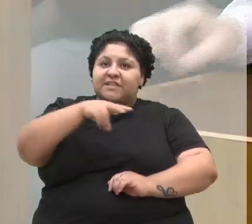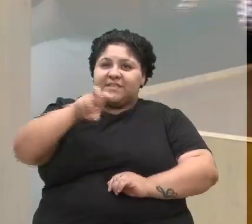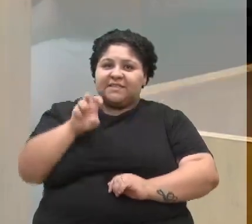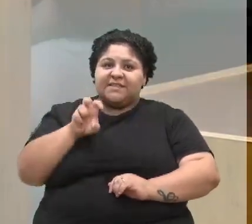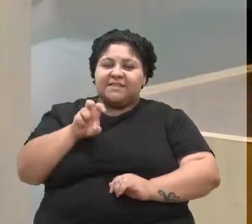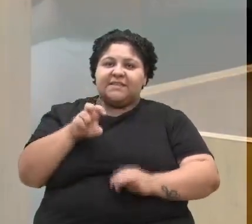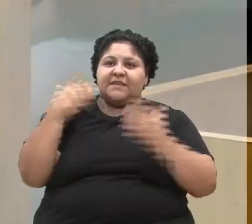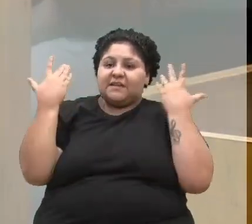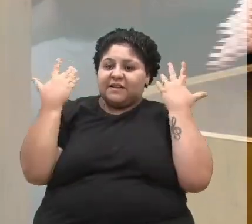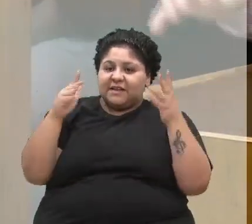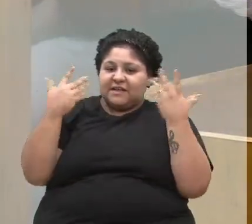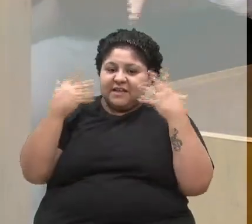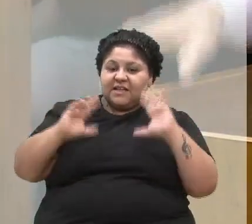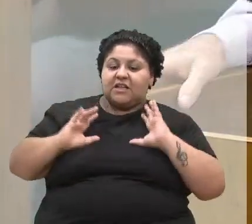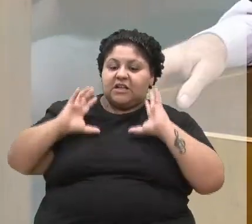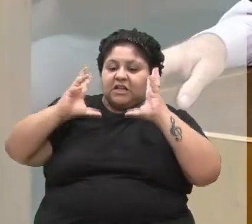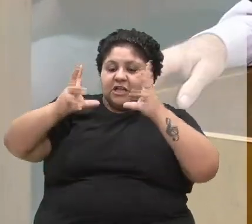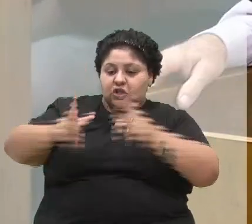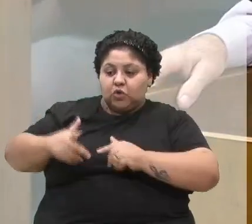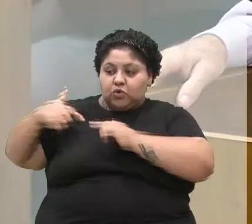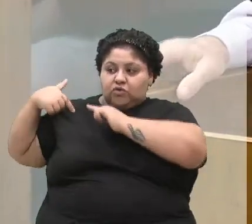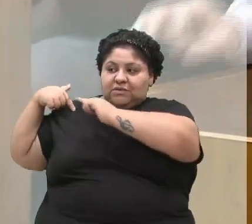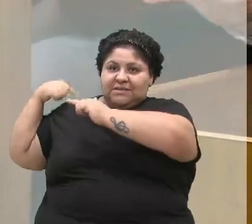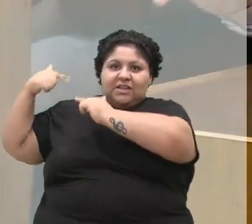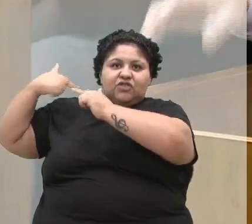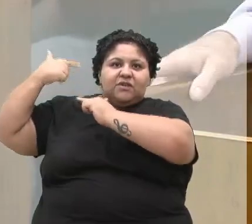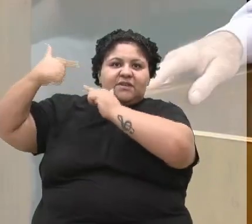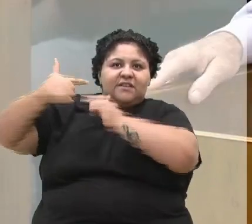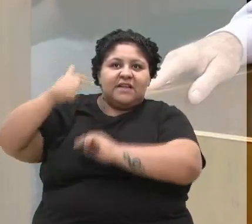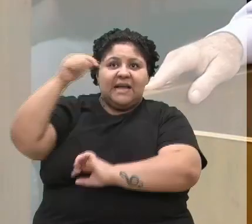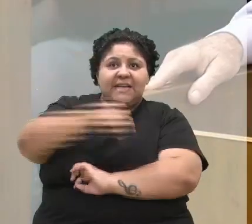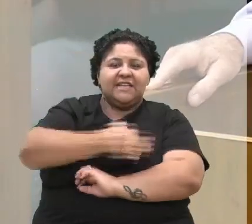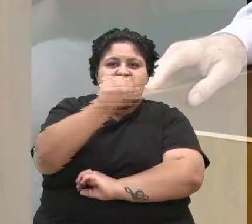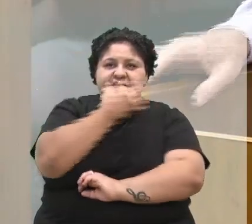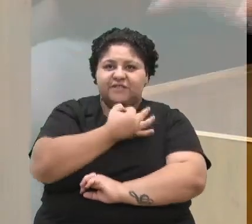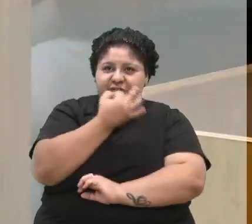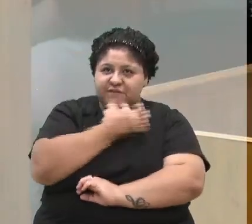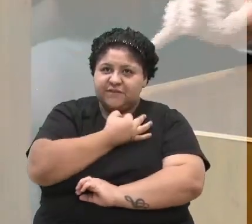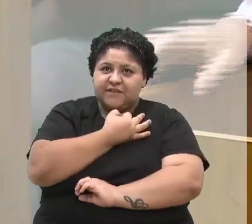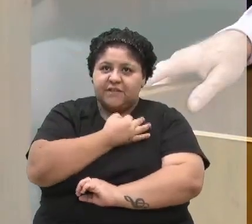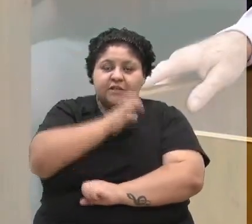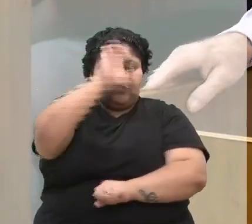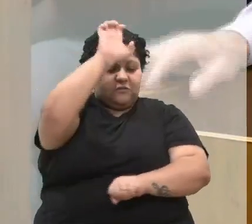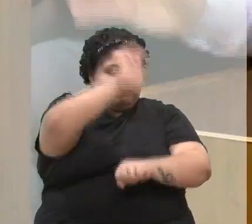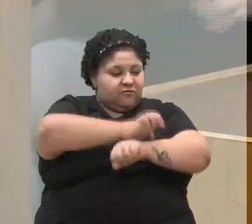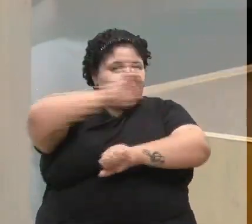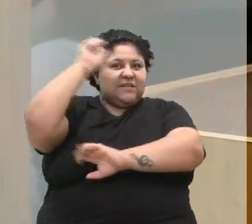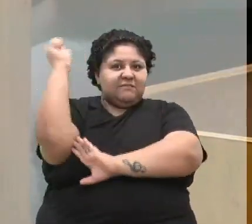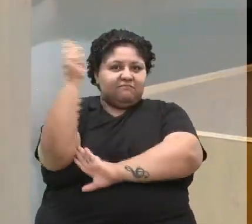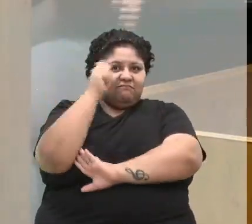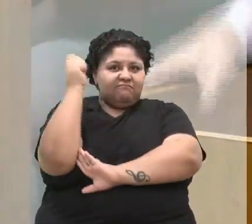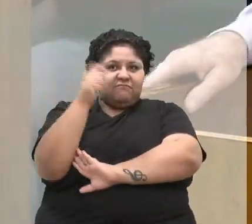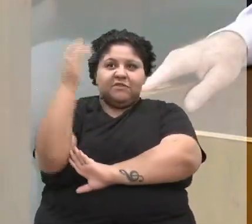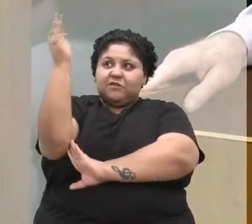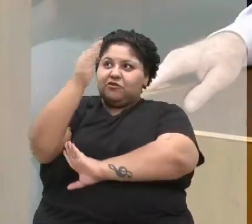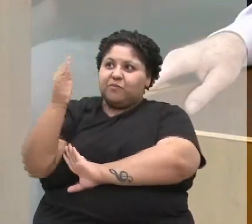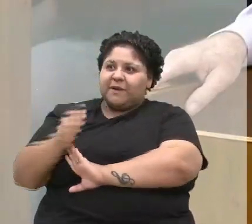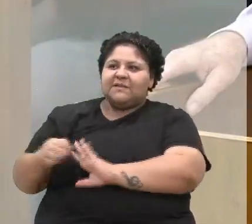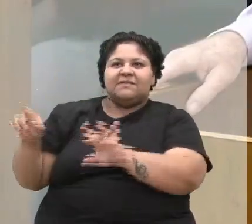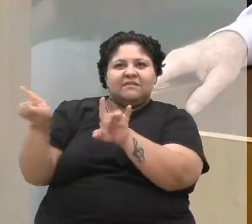e parabéns a todos os tradicionalistas de Caxias do Sul e do estado do Rio Grande do Sul e do Brasil lá